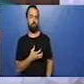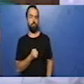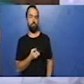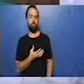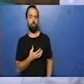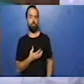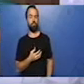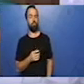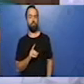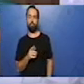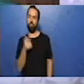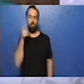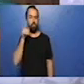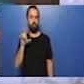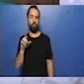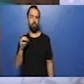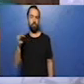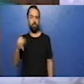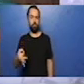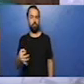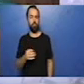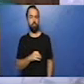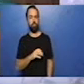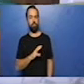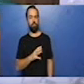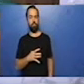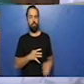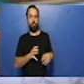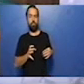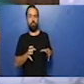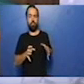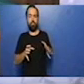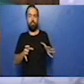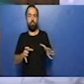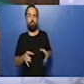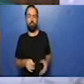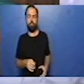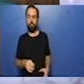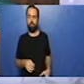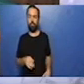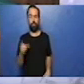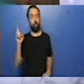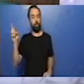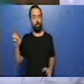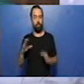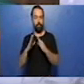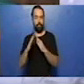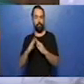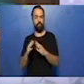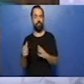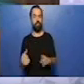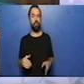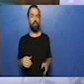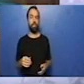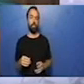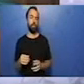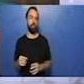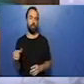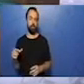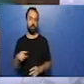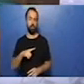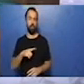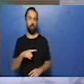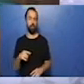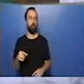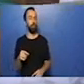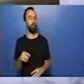incha e pode levar a óbito da pessoa. Então, e esse tipo de moradia é muito comum encontrar esse inseto, casas de